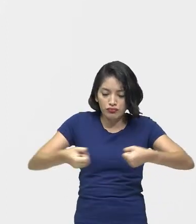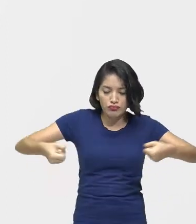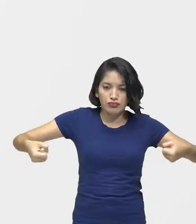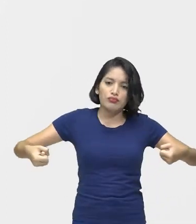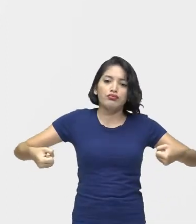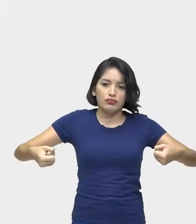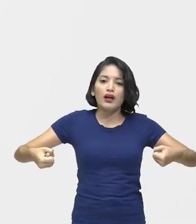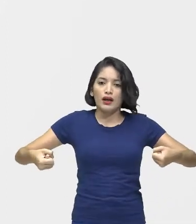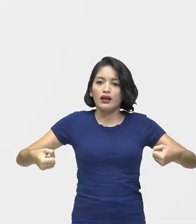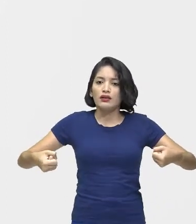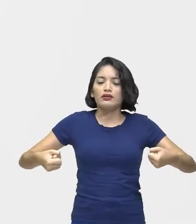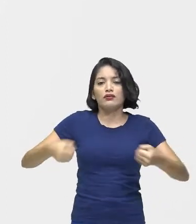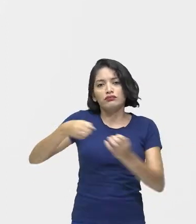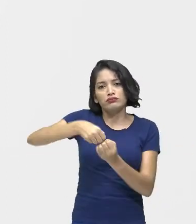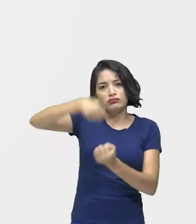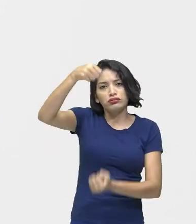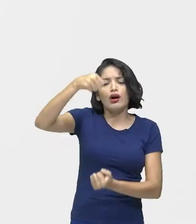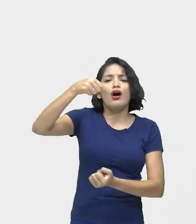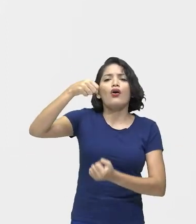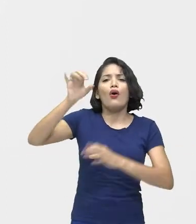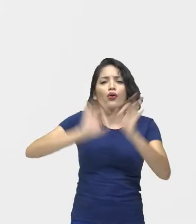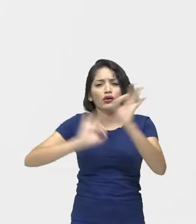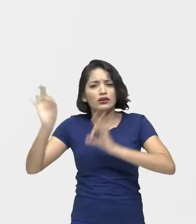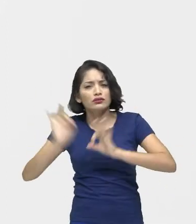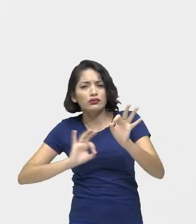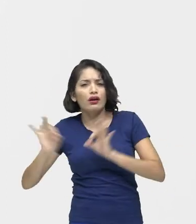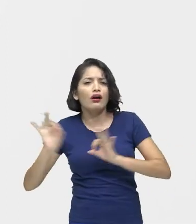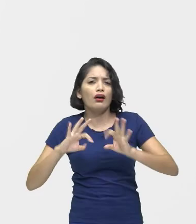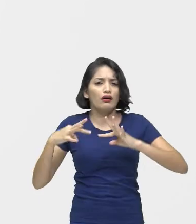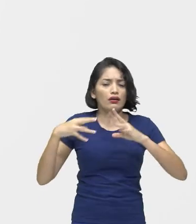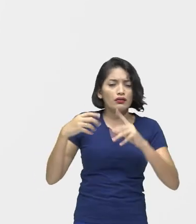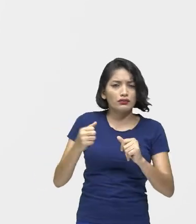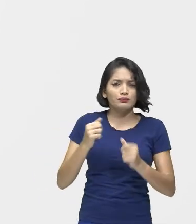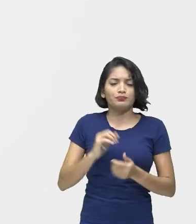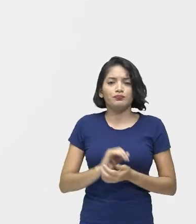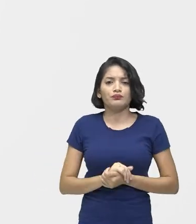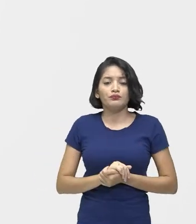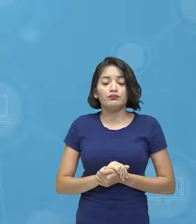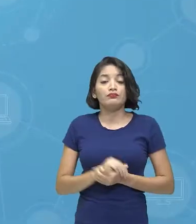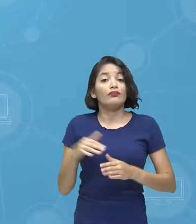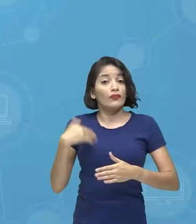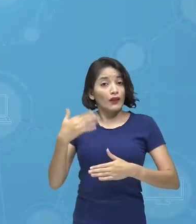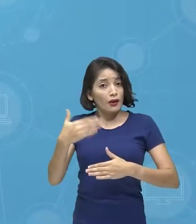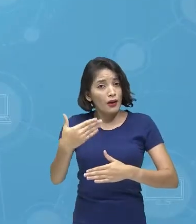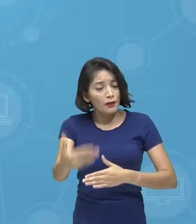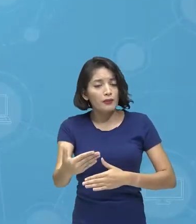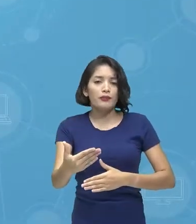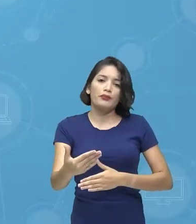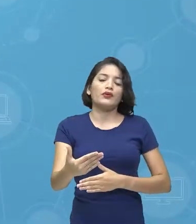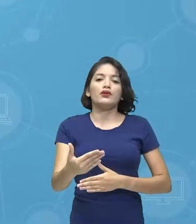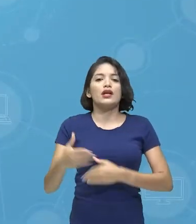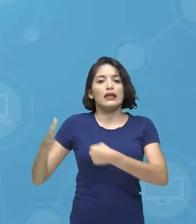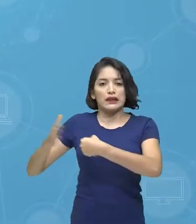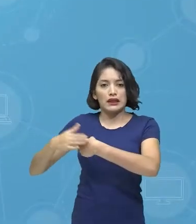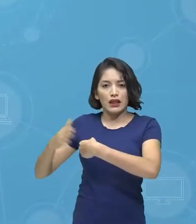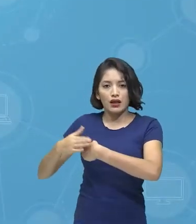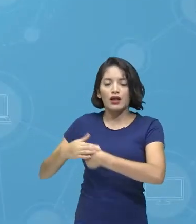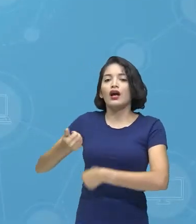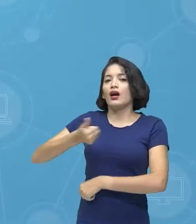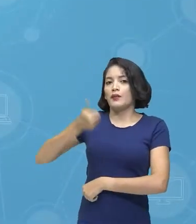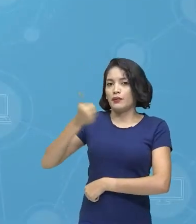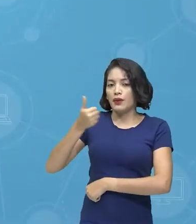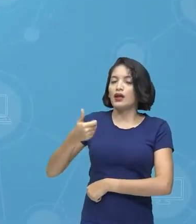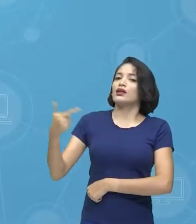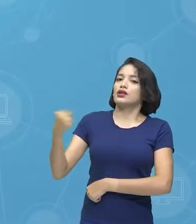vamos elaborar, vamos constituir. Então, gente, esse processo todo da independência, do primeiro